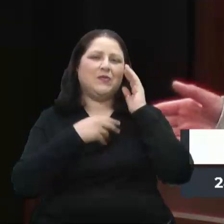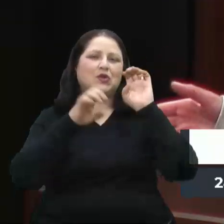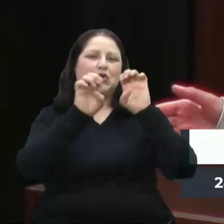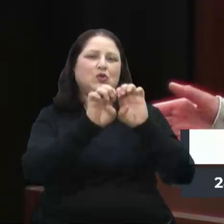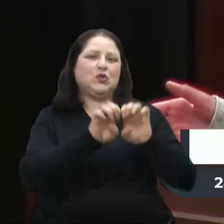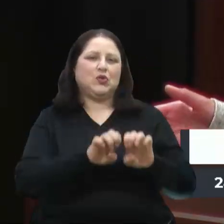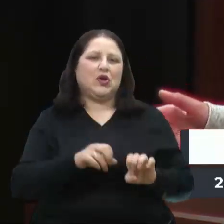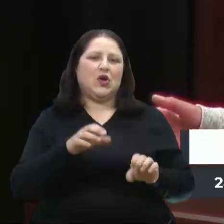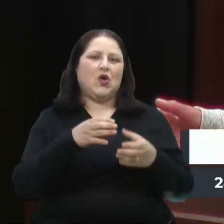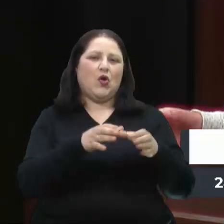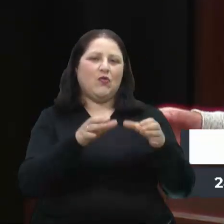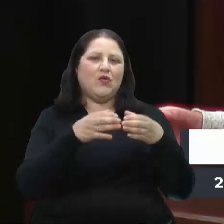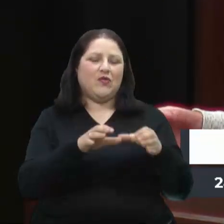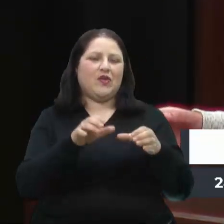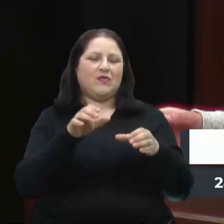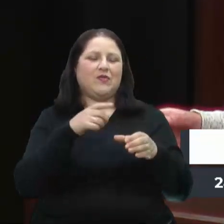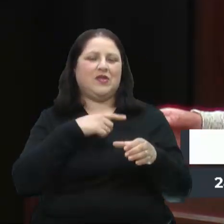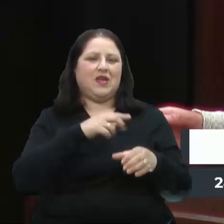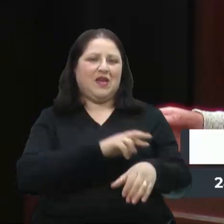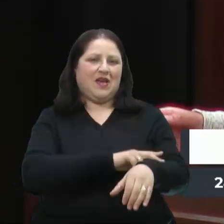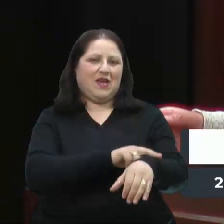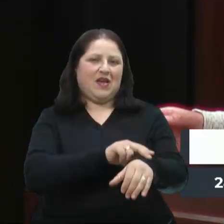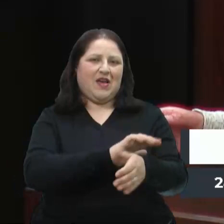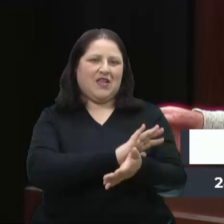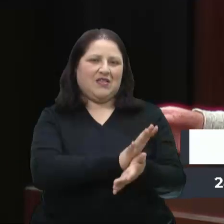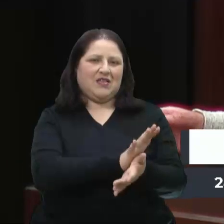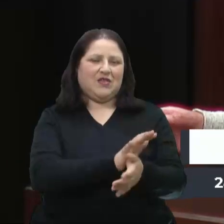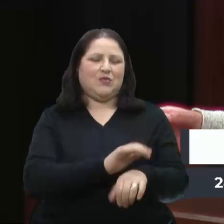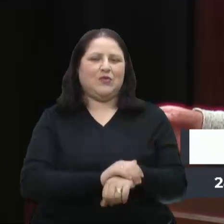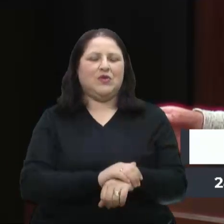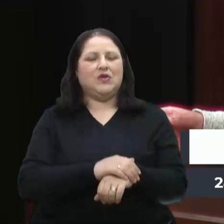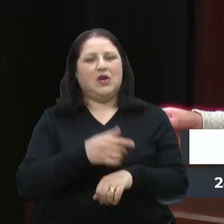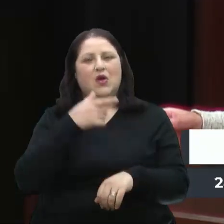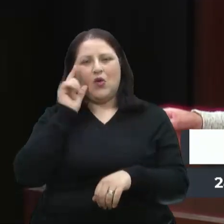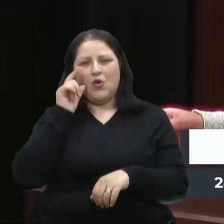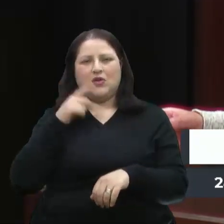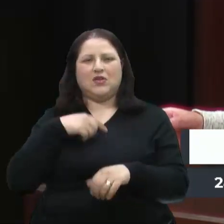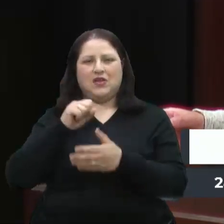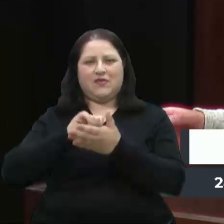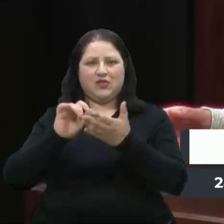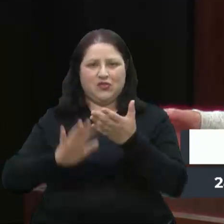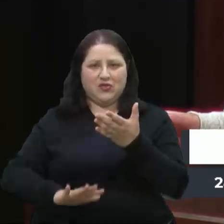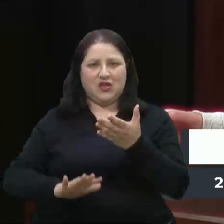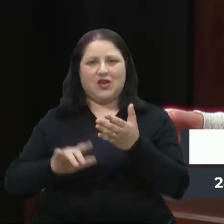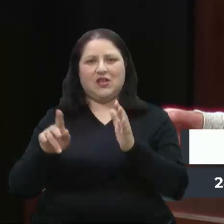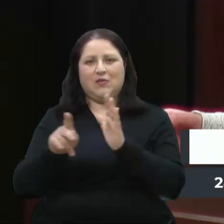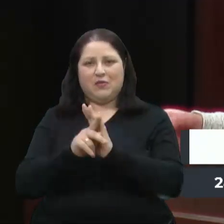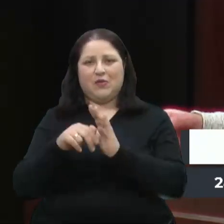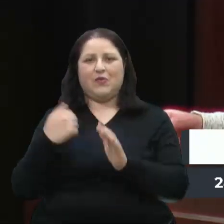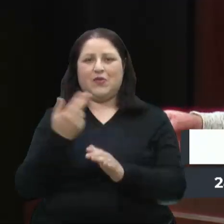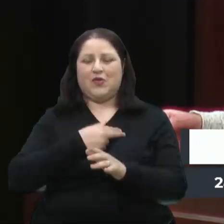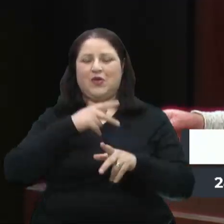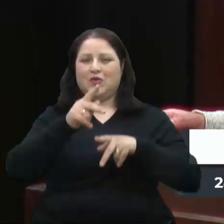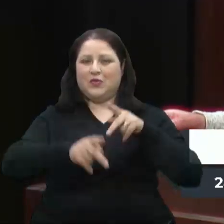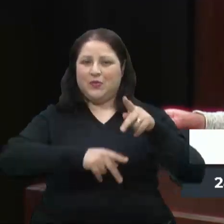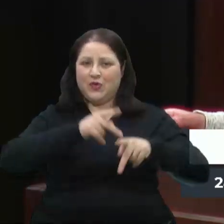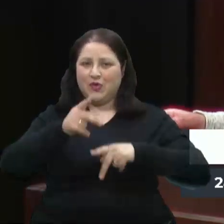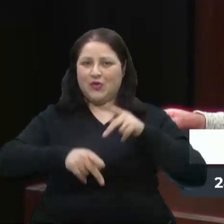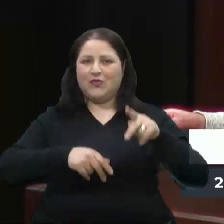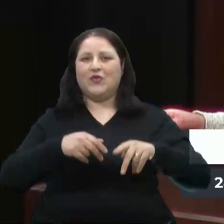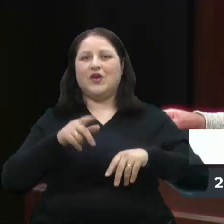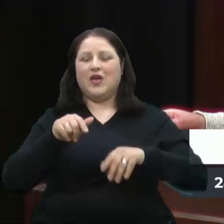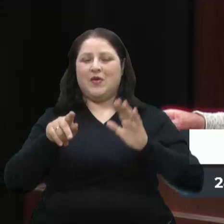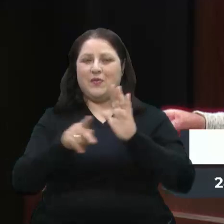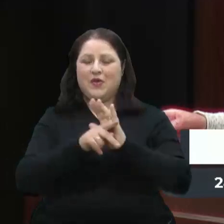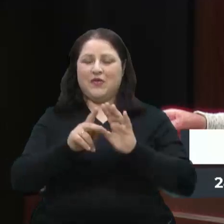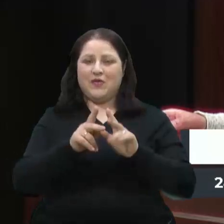estruturalmente convivemos com o racismo. E mesmo ontem, numa atividade que era para o nosso povo, que era para o